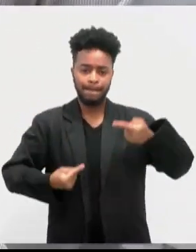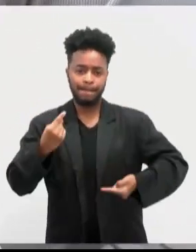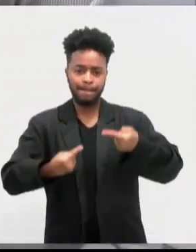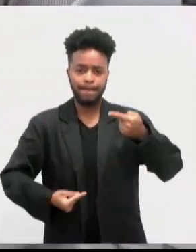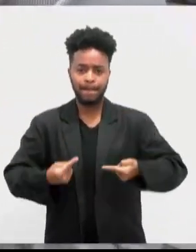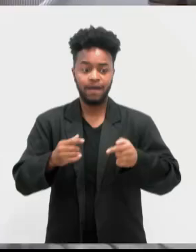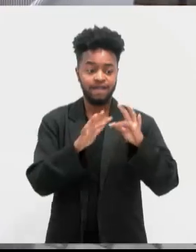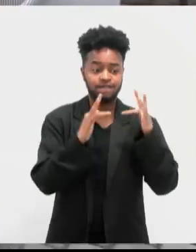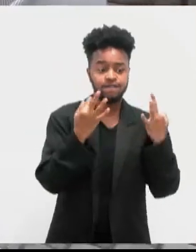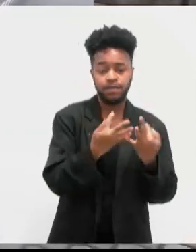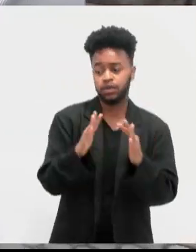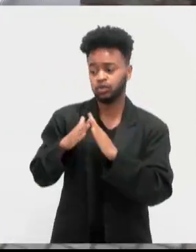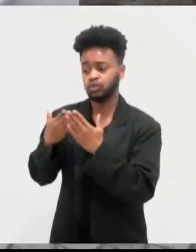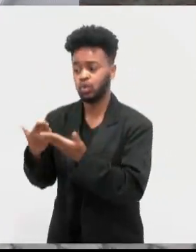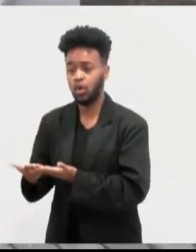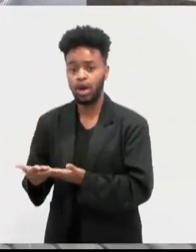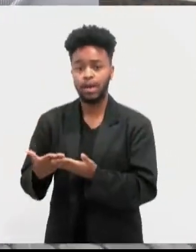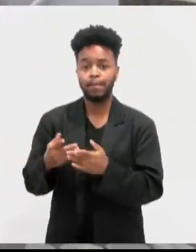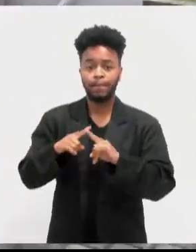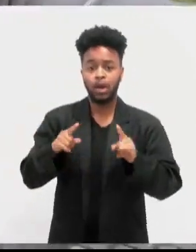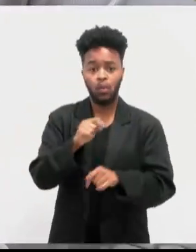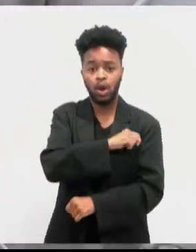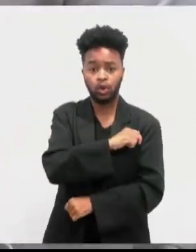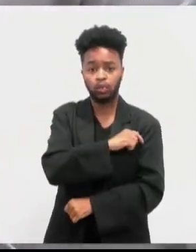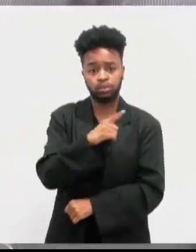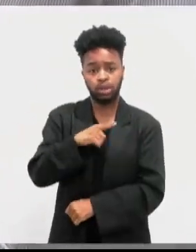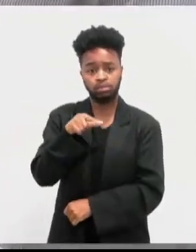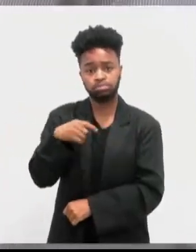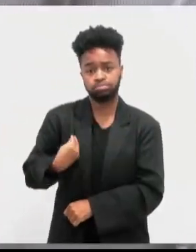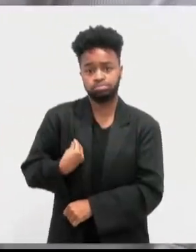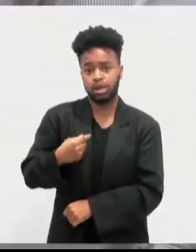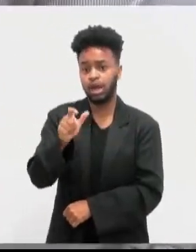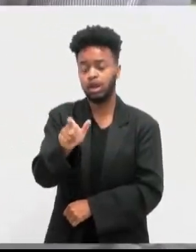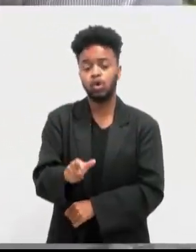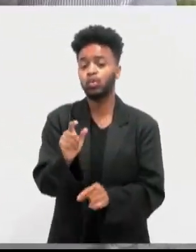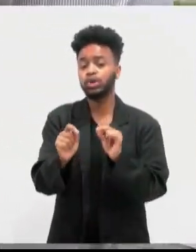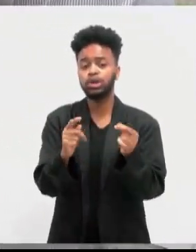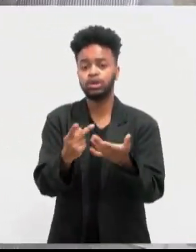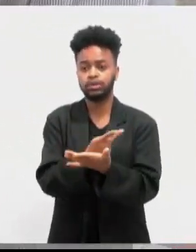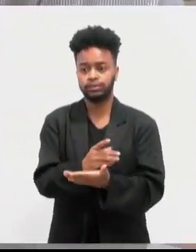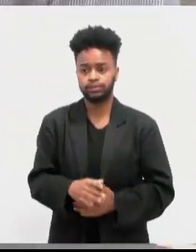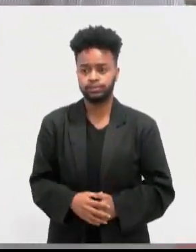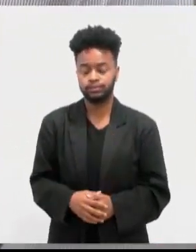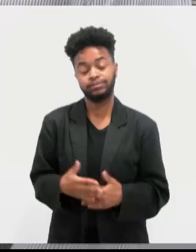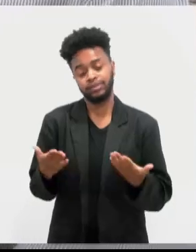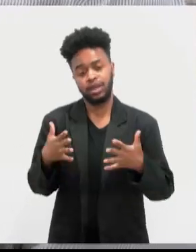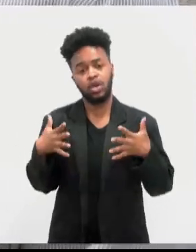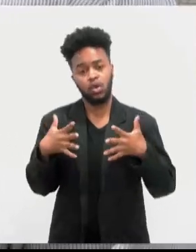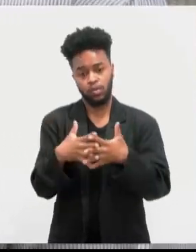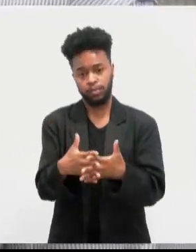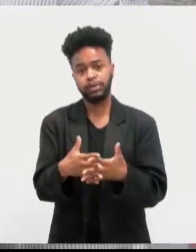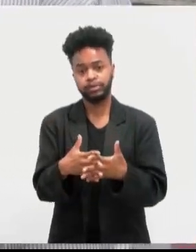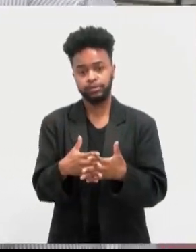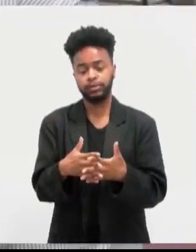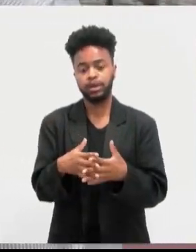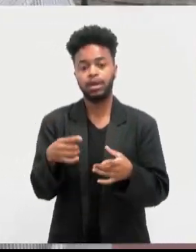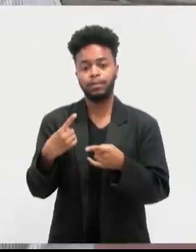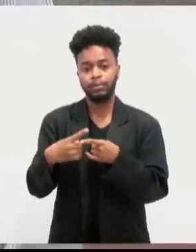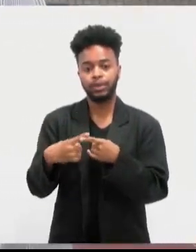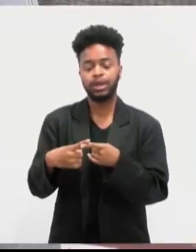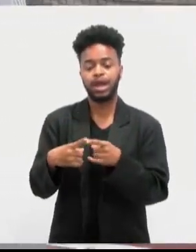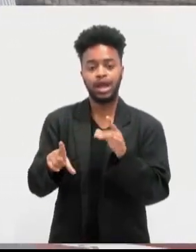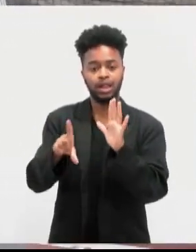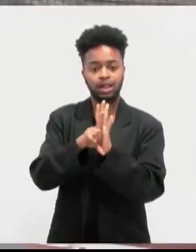Entre pai, escola e o aluno está ali no meio. O que pode acontecer? Então, isso é uma coisa complicada, novamente, né? A